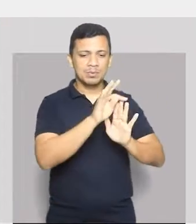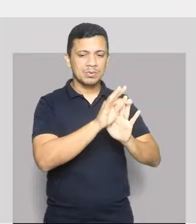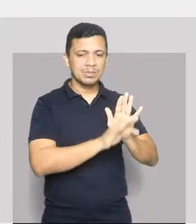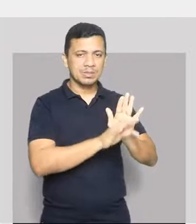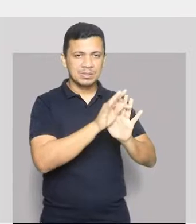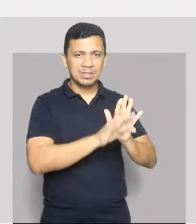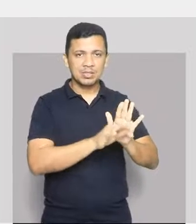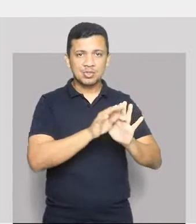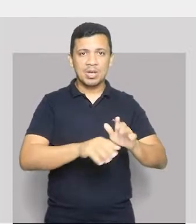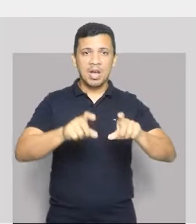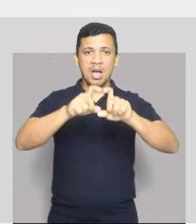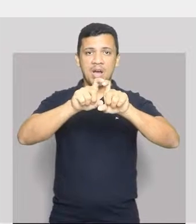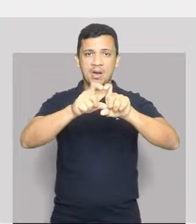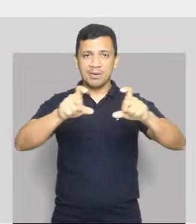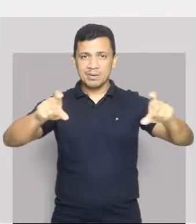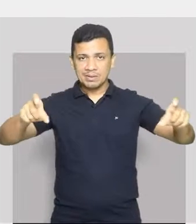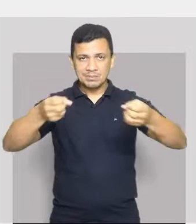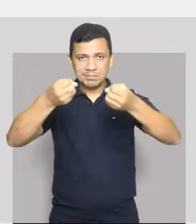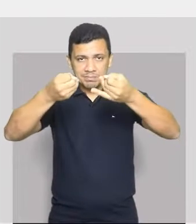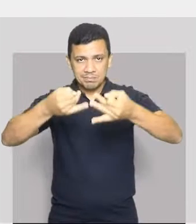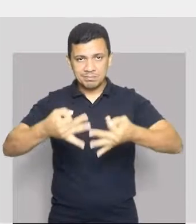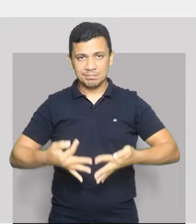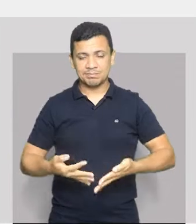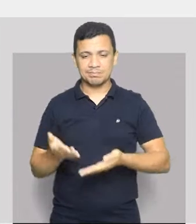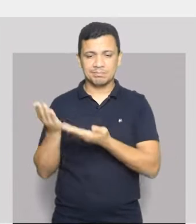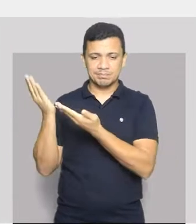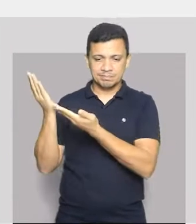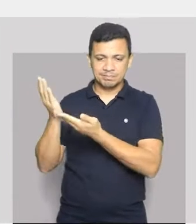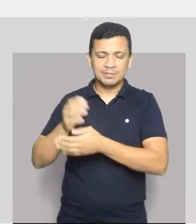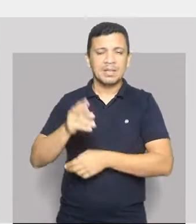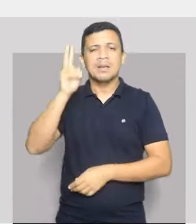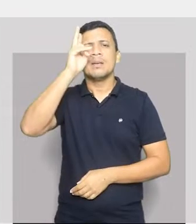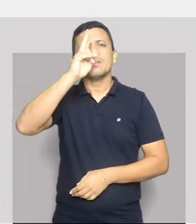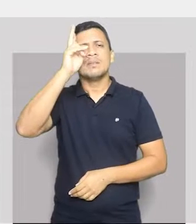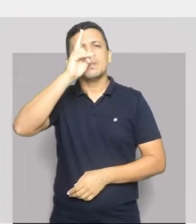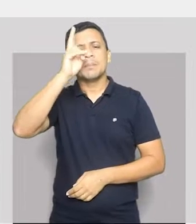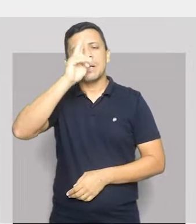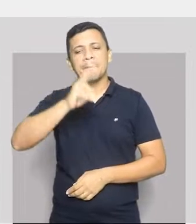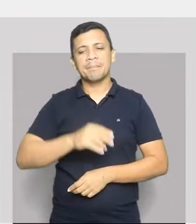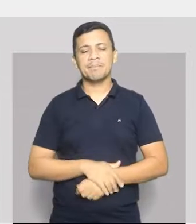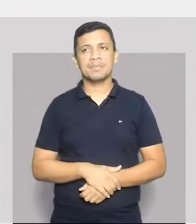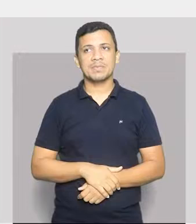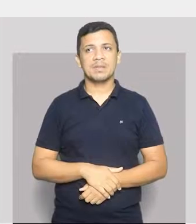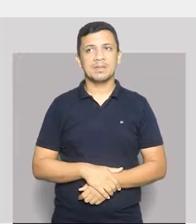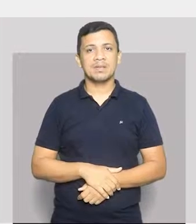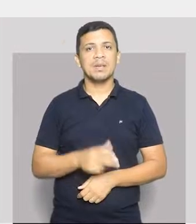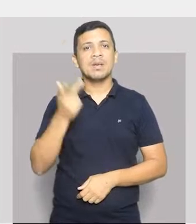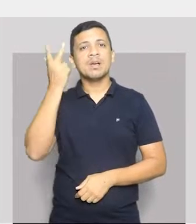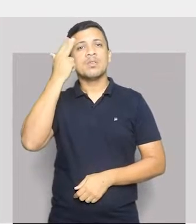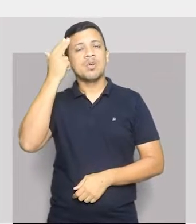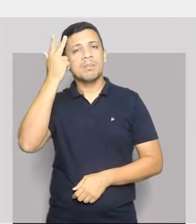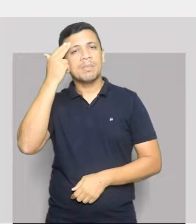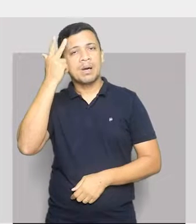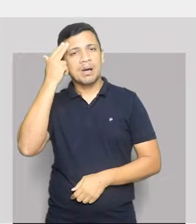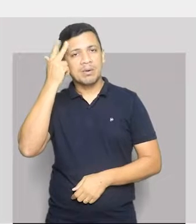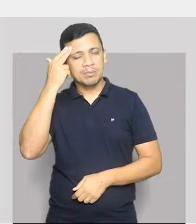oração explicativa. Notem. Convém lembrar que, normalmente, as